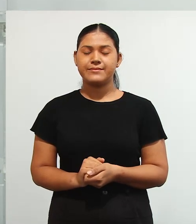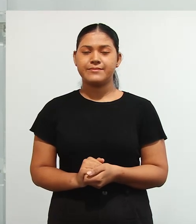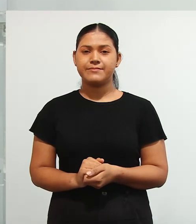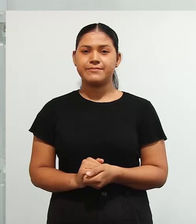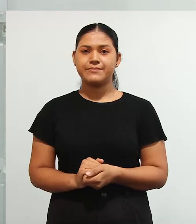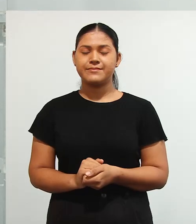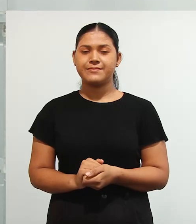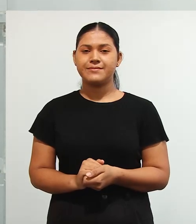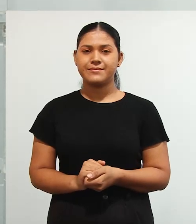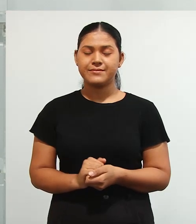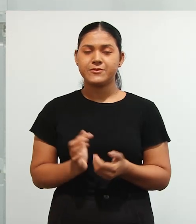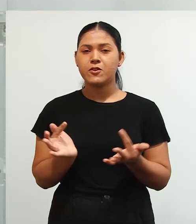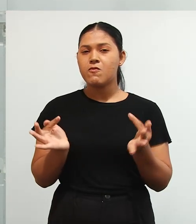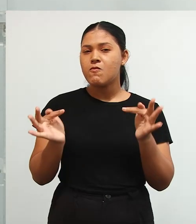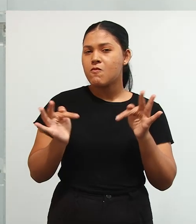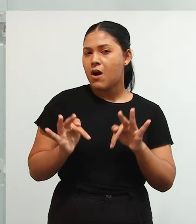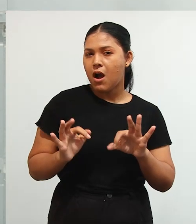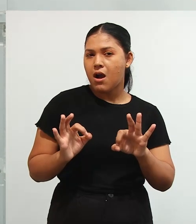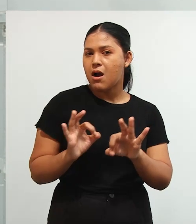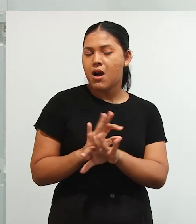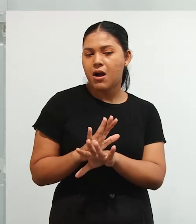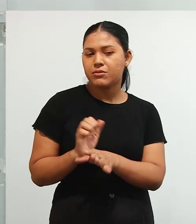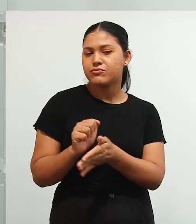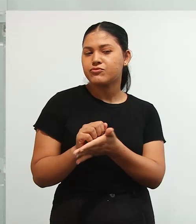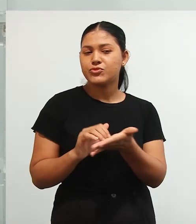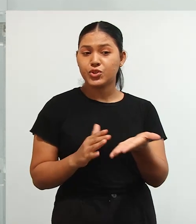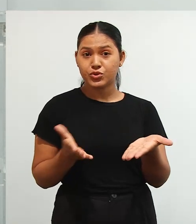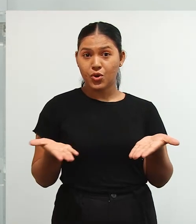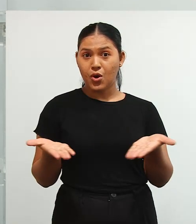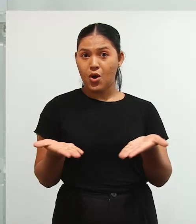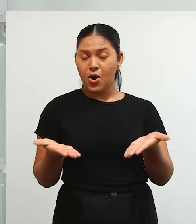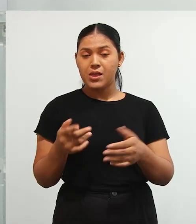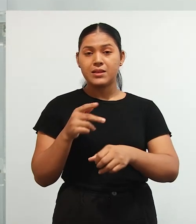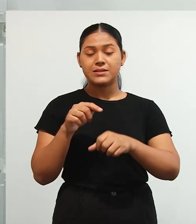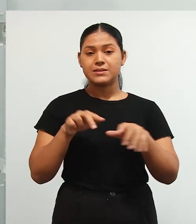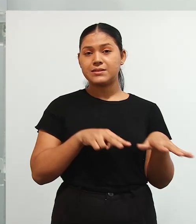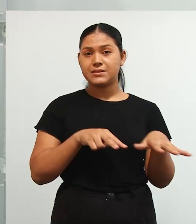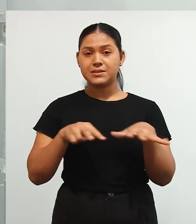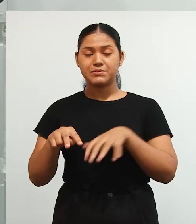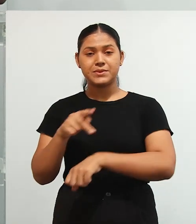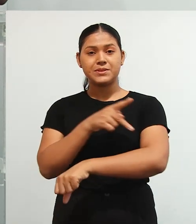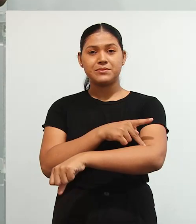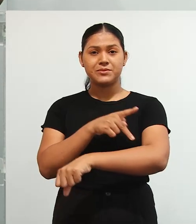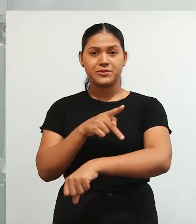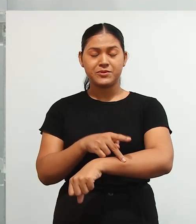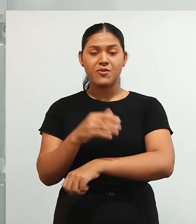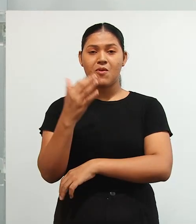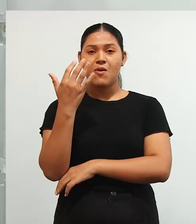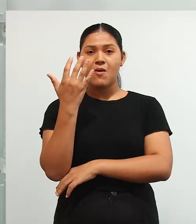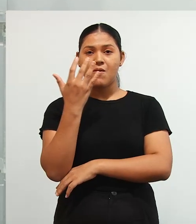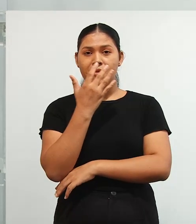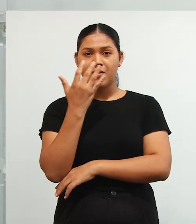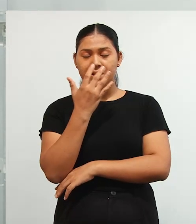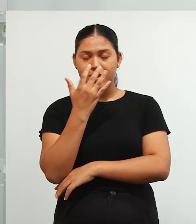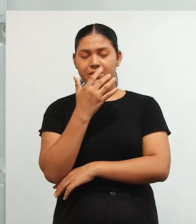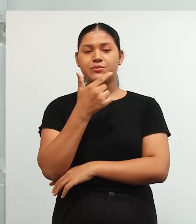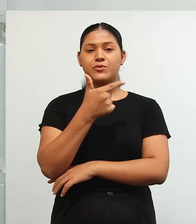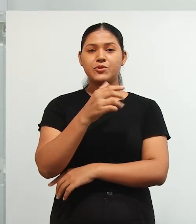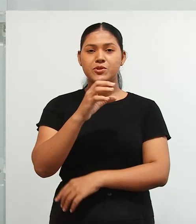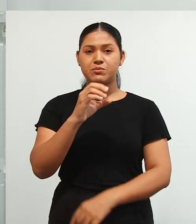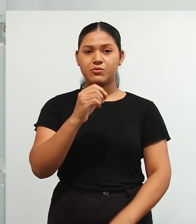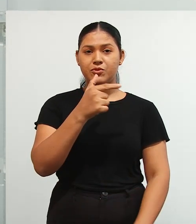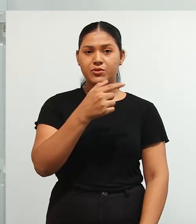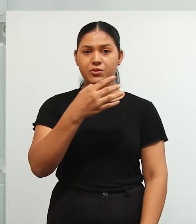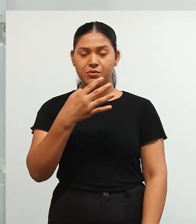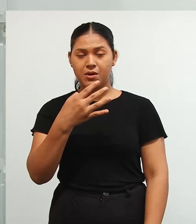Para finalizar essa nossa atividade na Semana Pedagógica de fevereiro de 2024 do Instituto Federal de